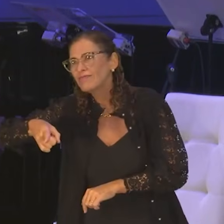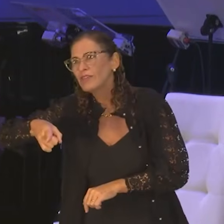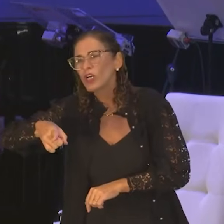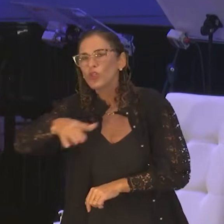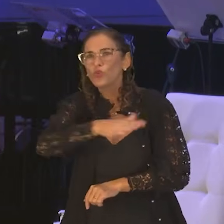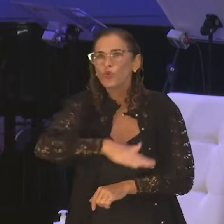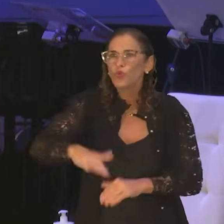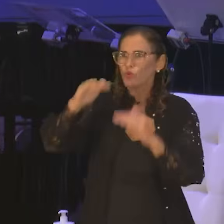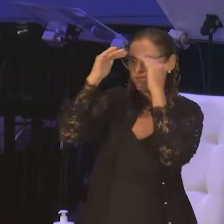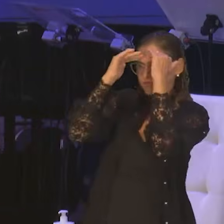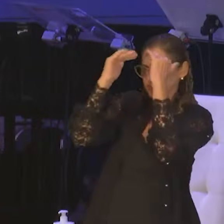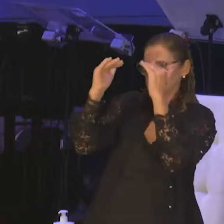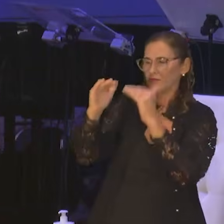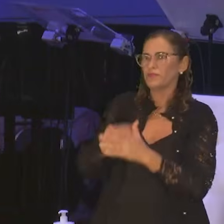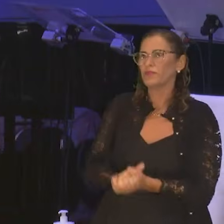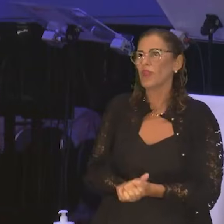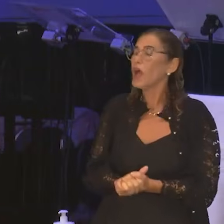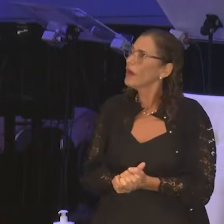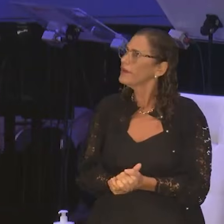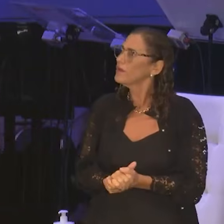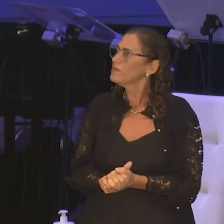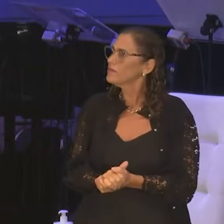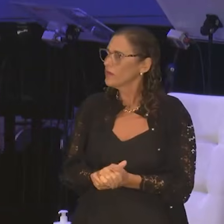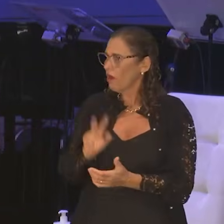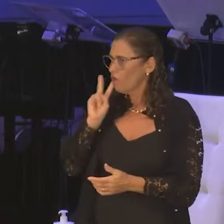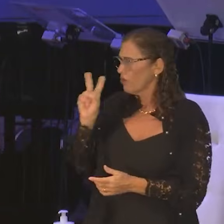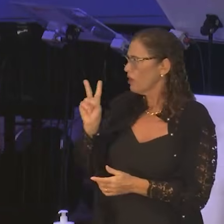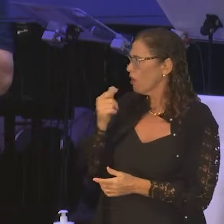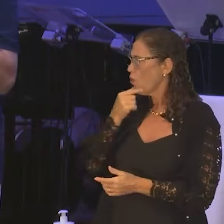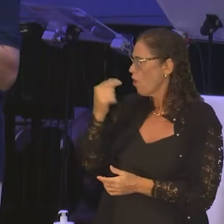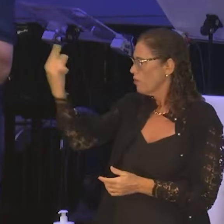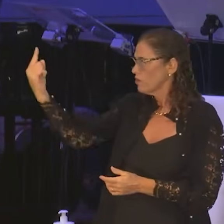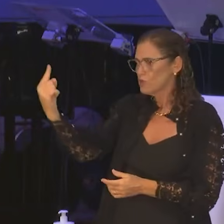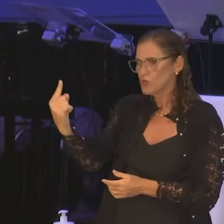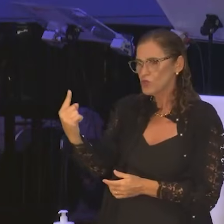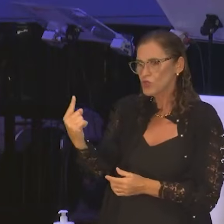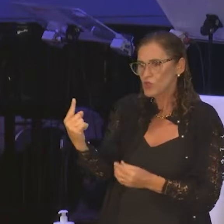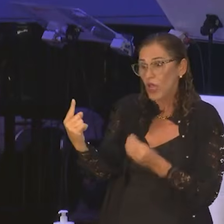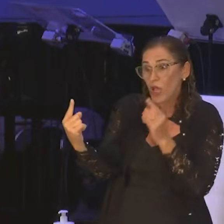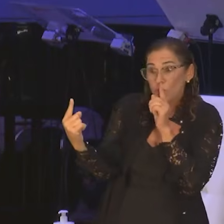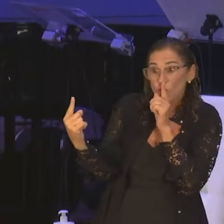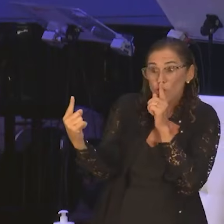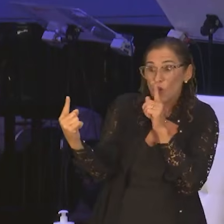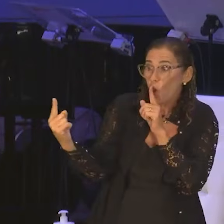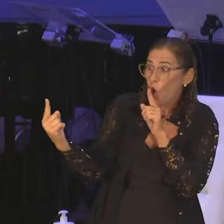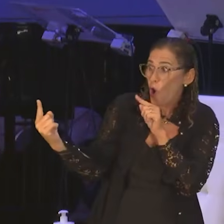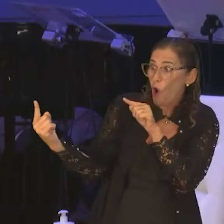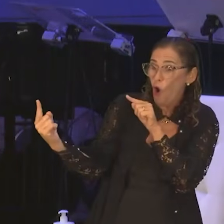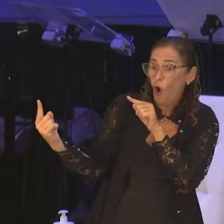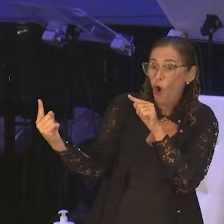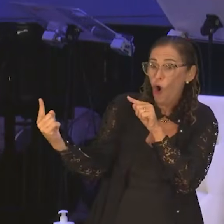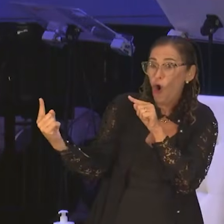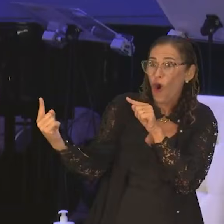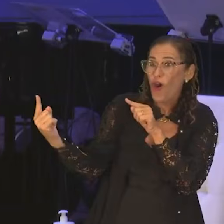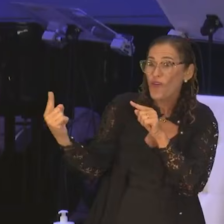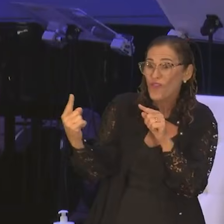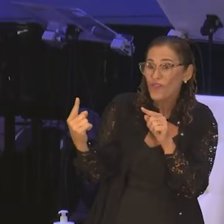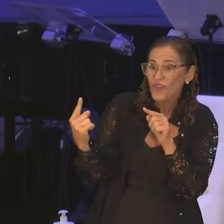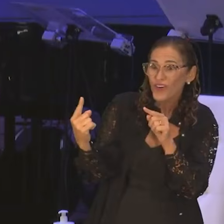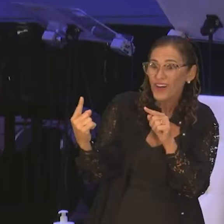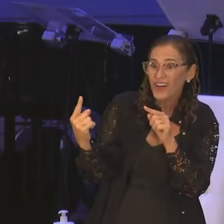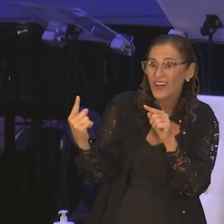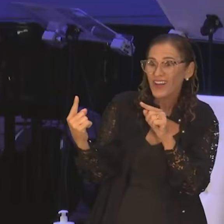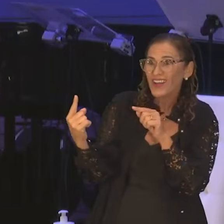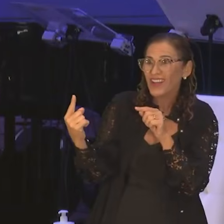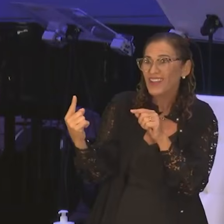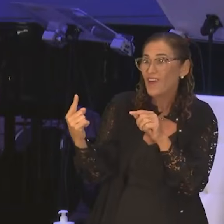E eu vi ele descendo um carro brasileiro, desceu um homem, parou ali e falei: shh, olha ali, Allah mandou um presente, nós não vamos ir para a